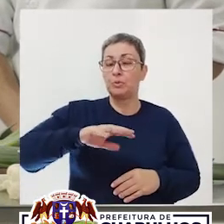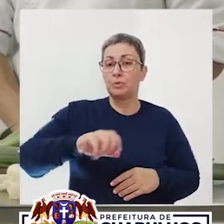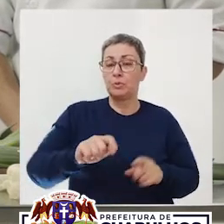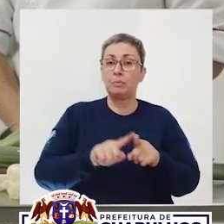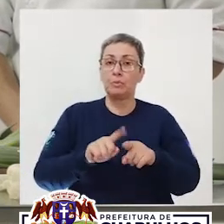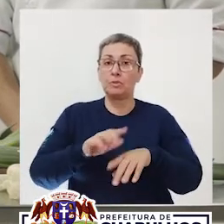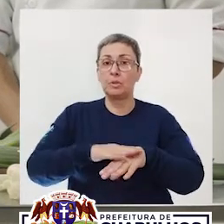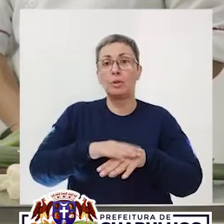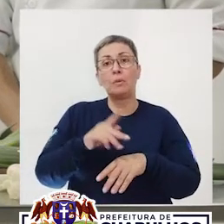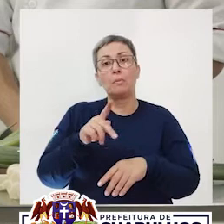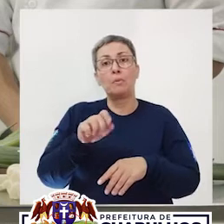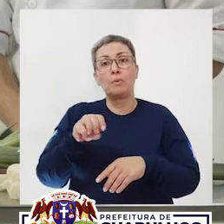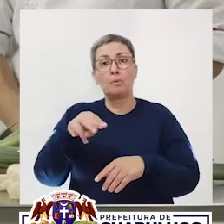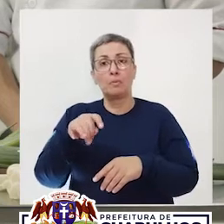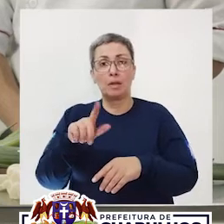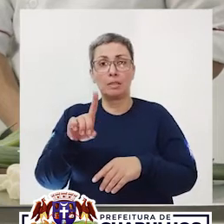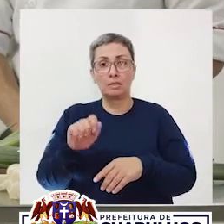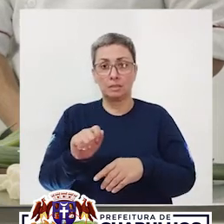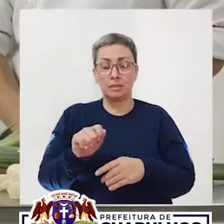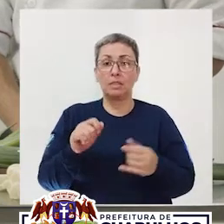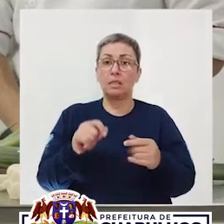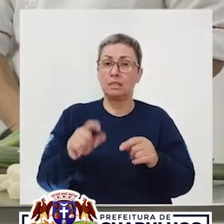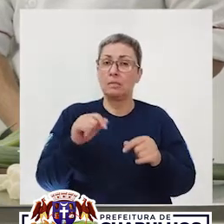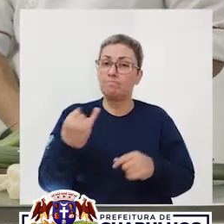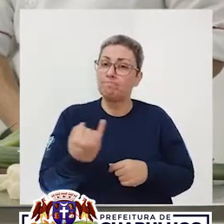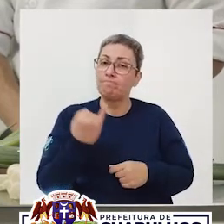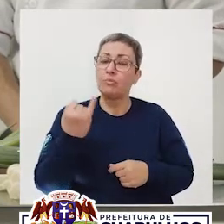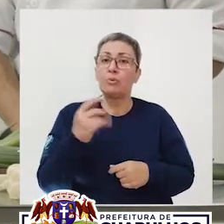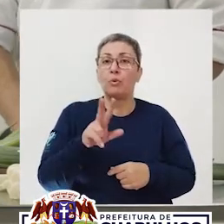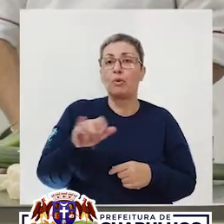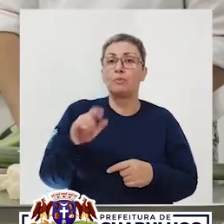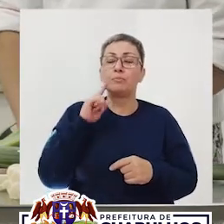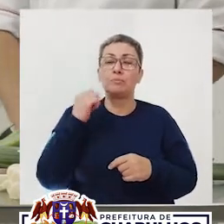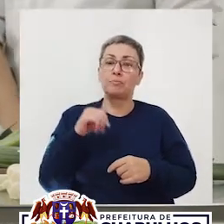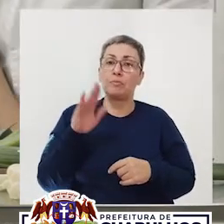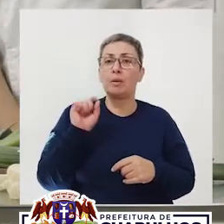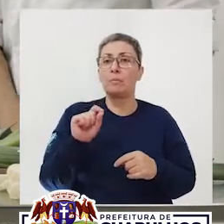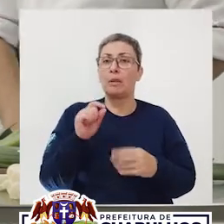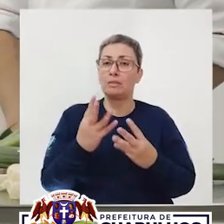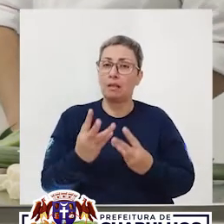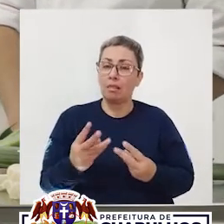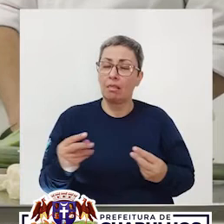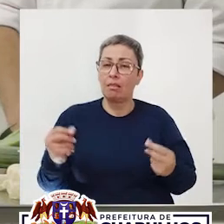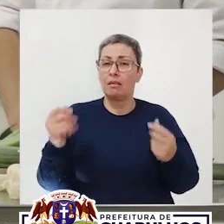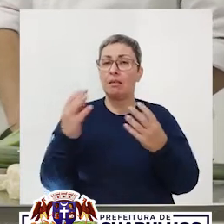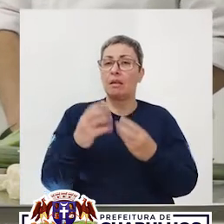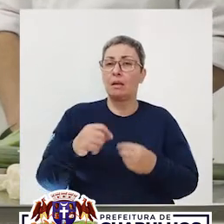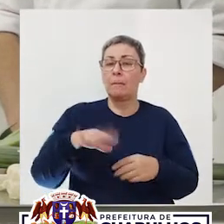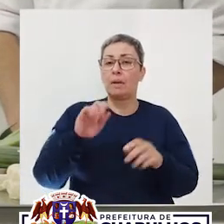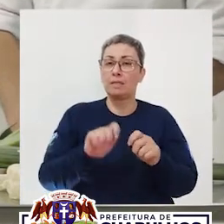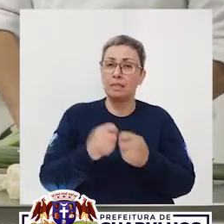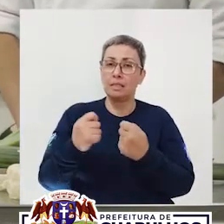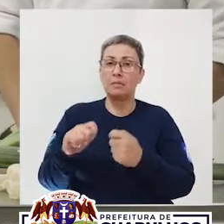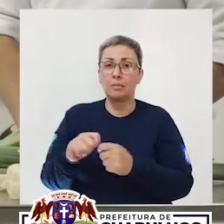né, para fazer o ponto de pomada. Isso é bem importante porque, assim, quanto mais molinha ela ficar,